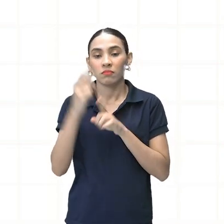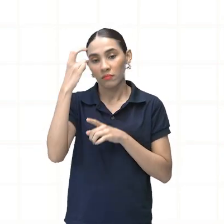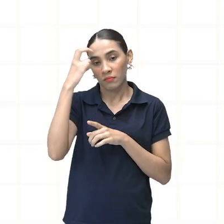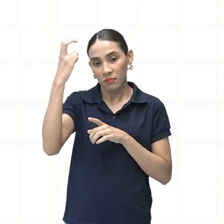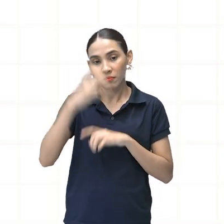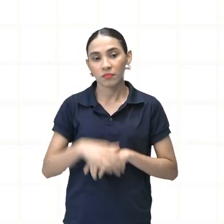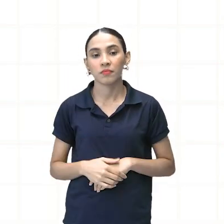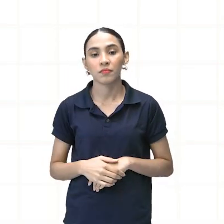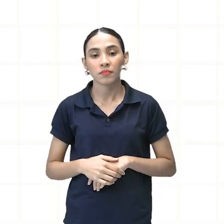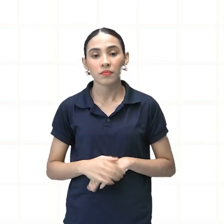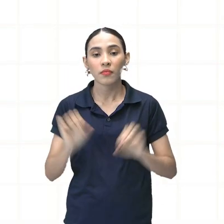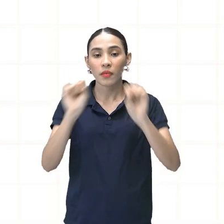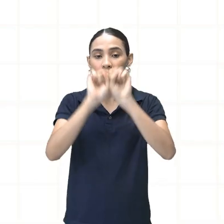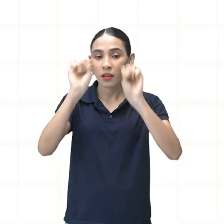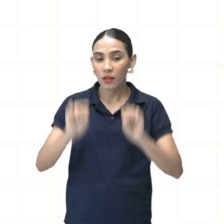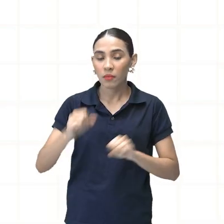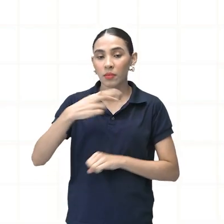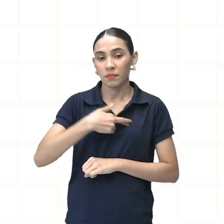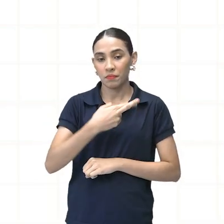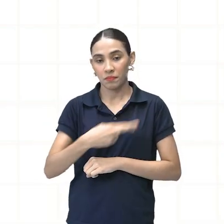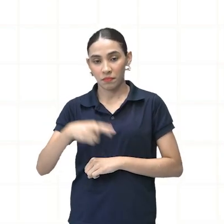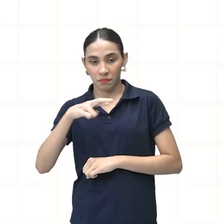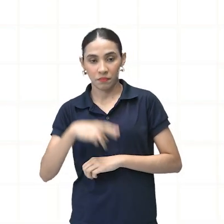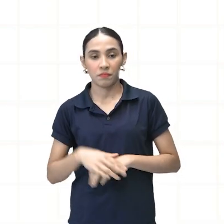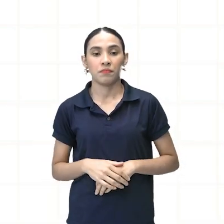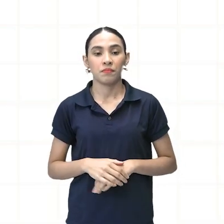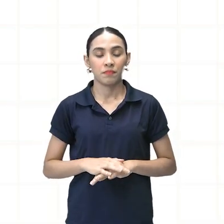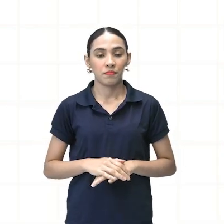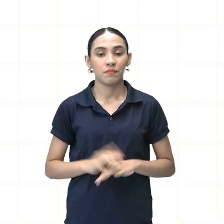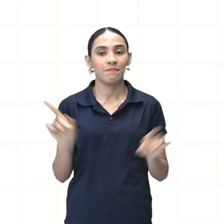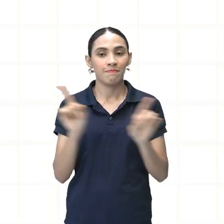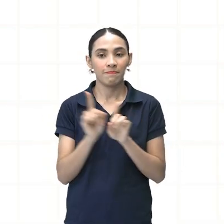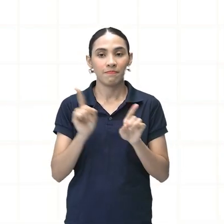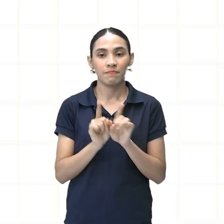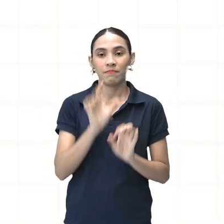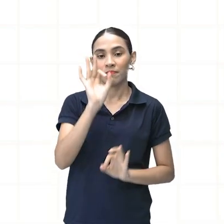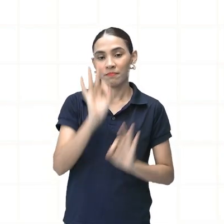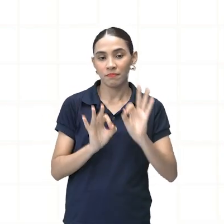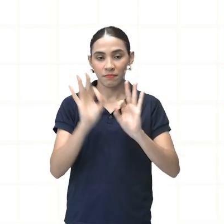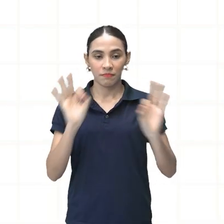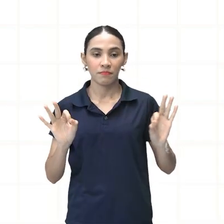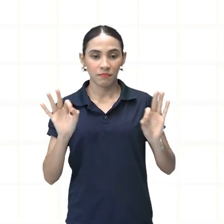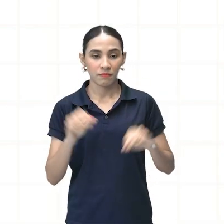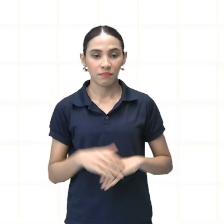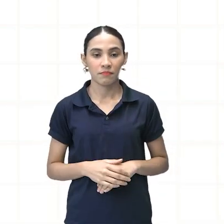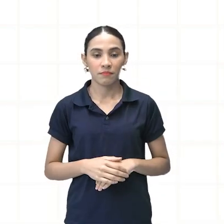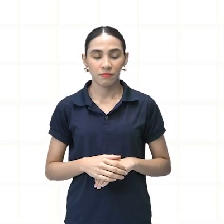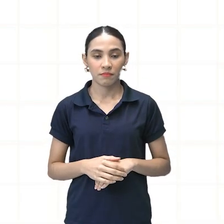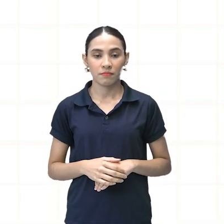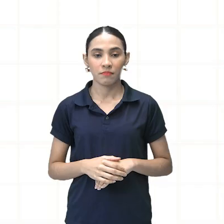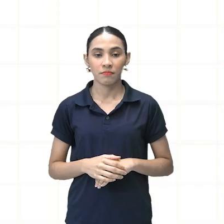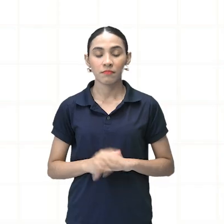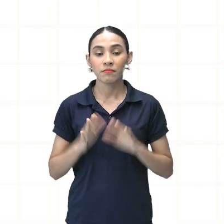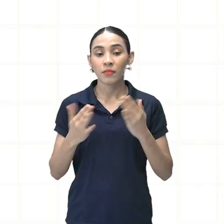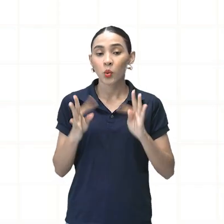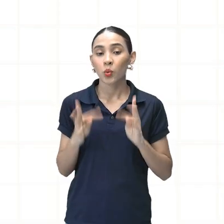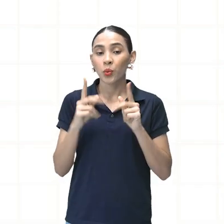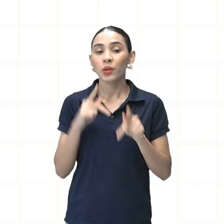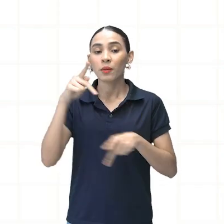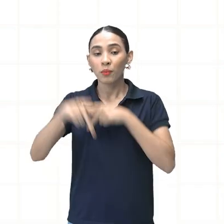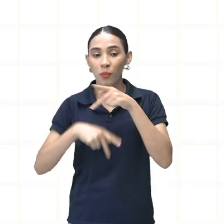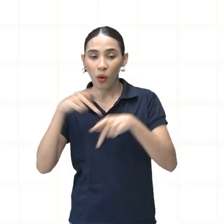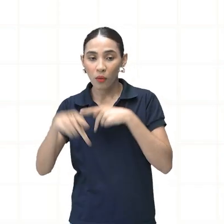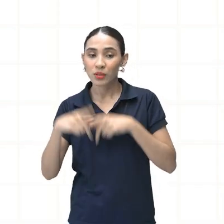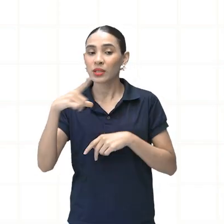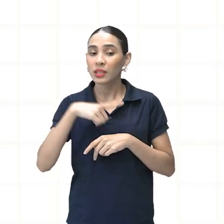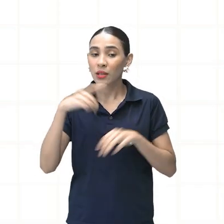como intelectual. Sistema de crença e religiões organizadas, tá? Toda civilização vai